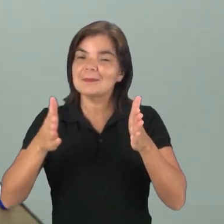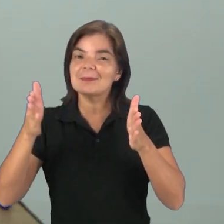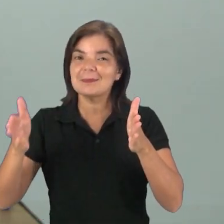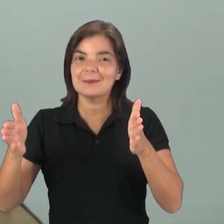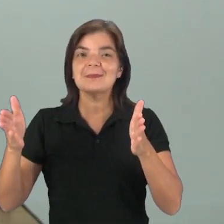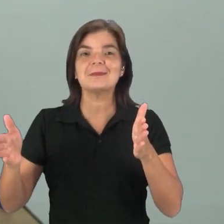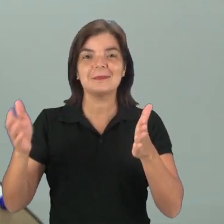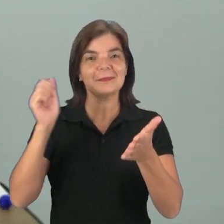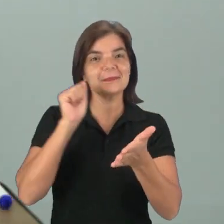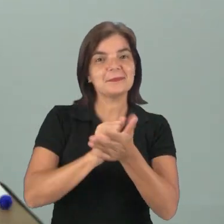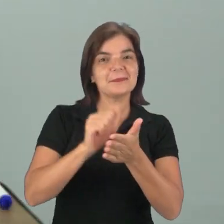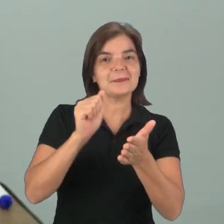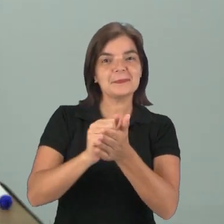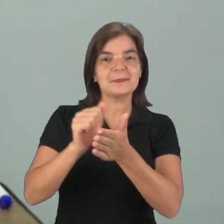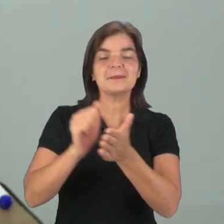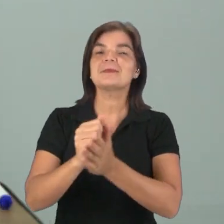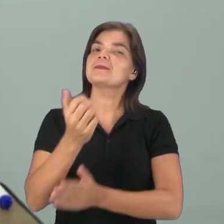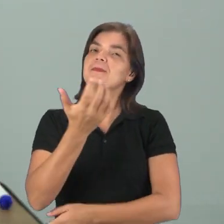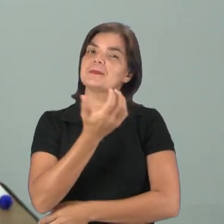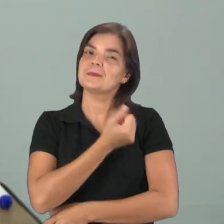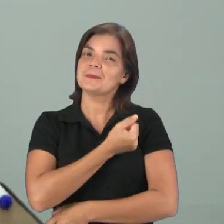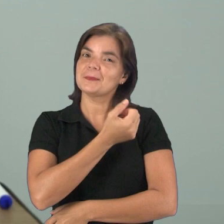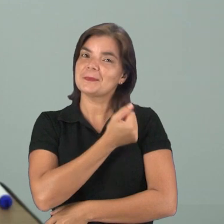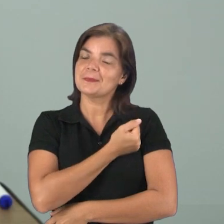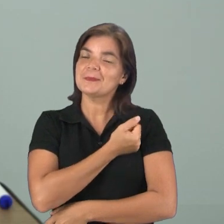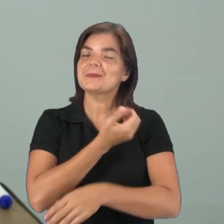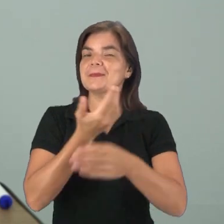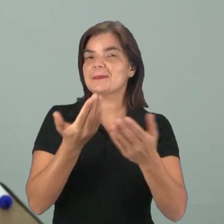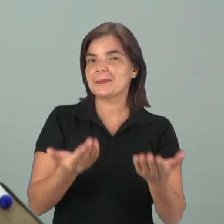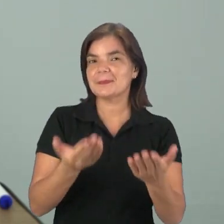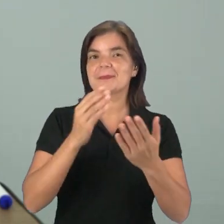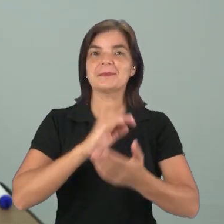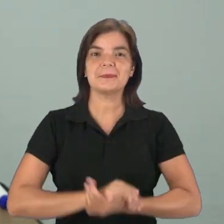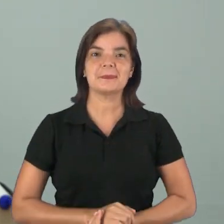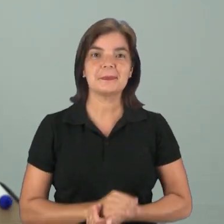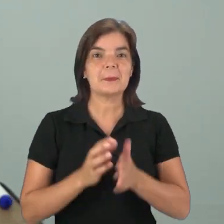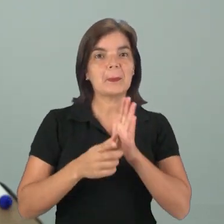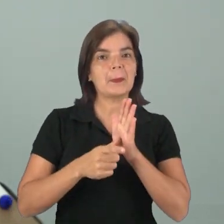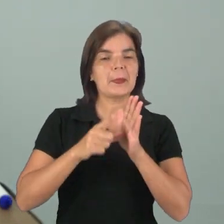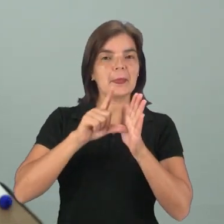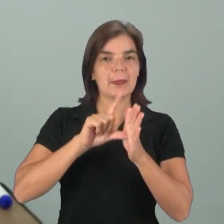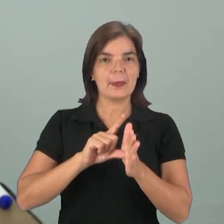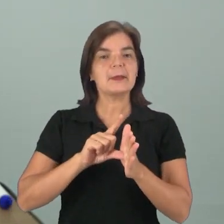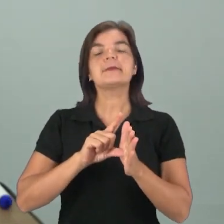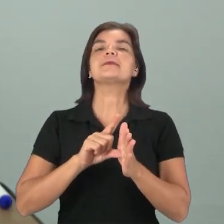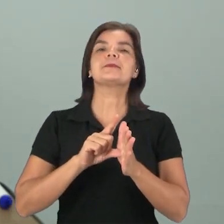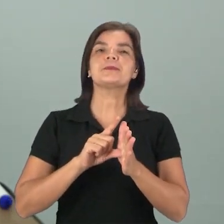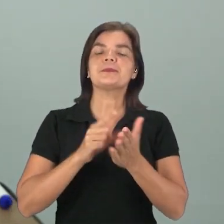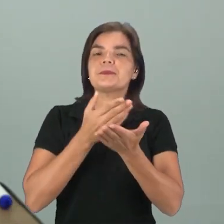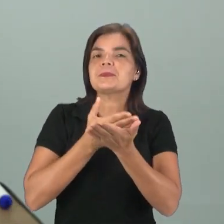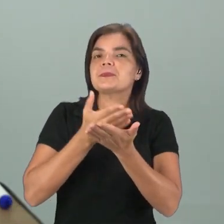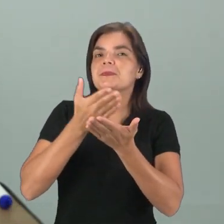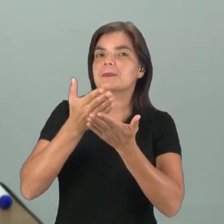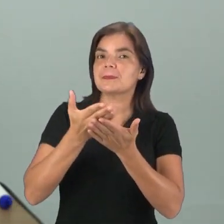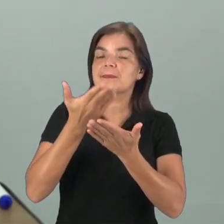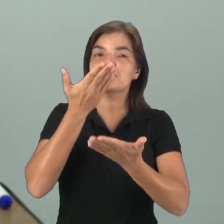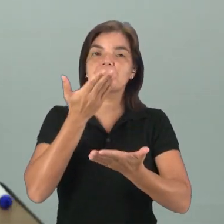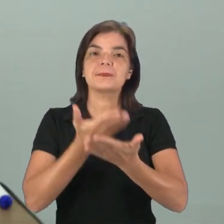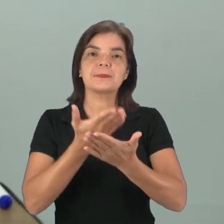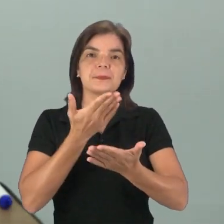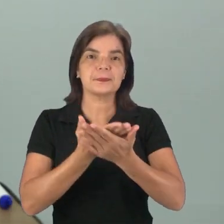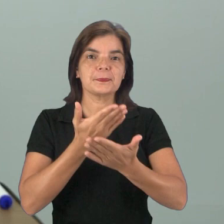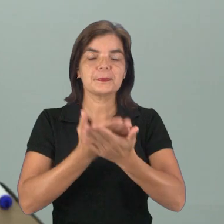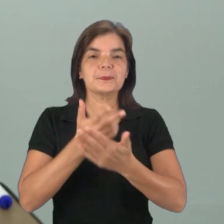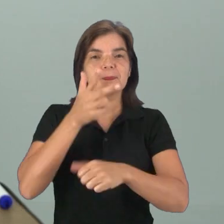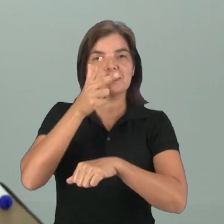ordenar a escrita dos números. Isso mesmo. E antes de nós começarmos essa aula,